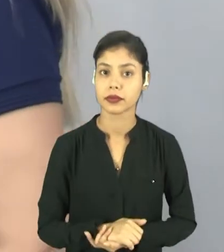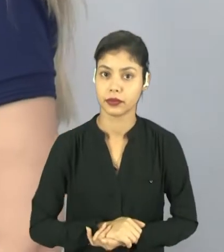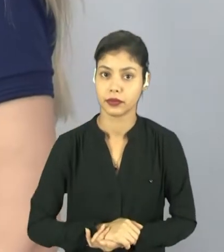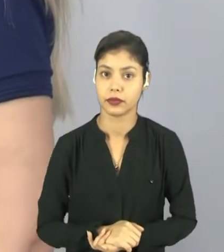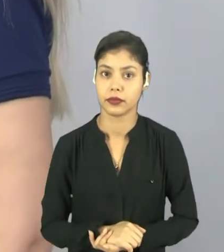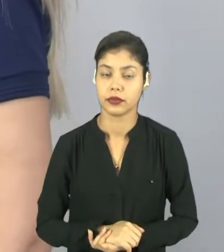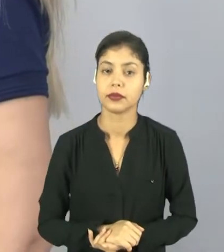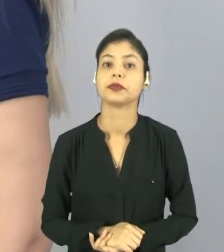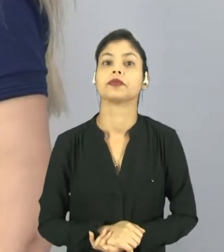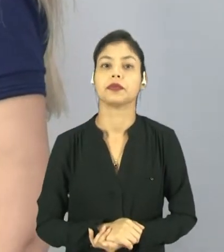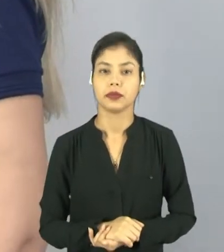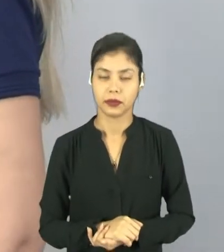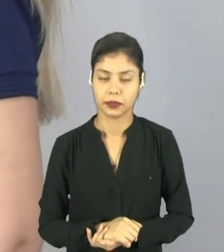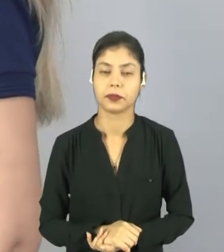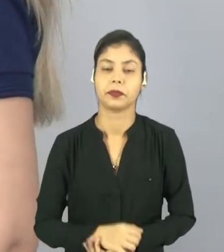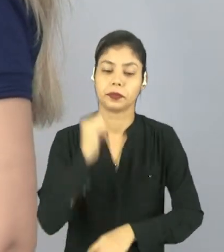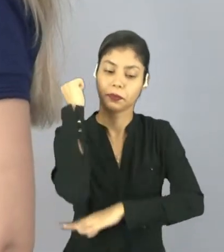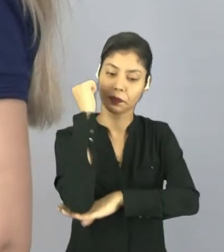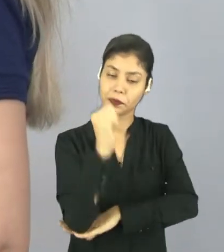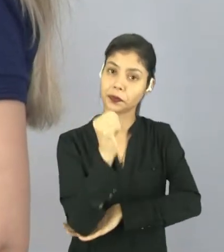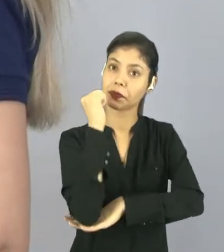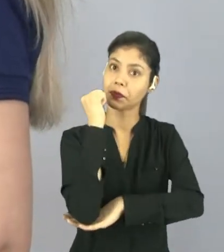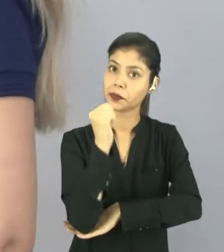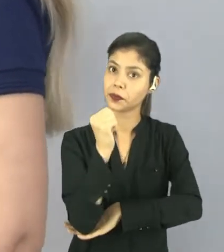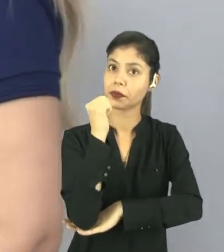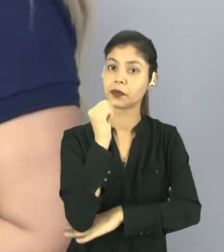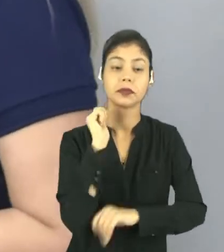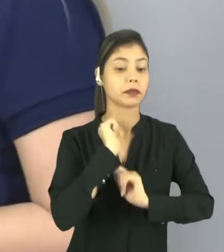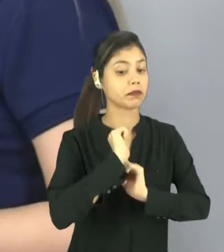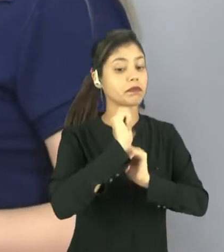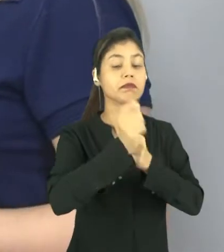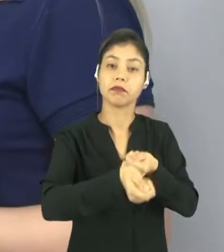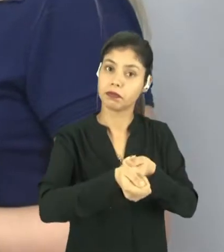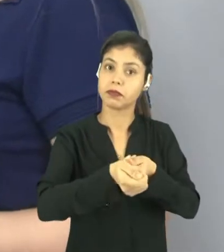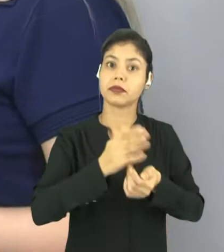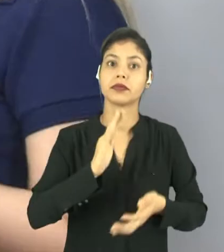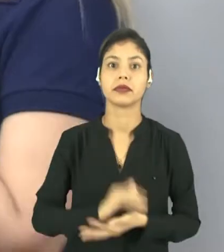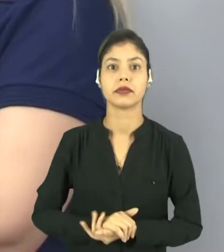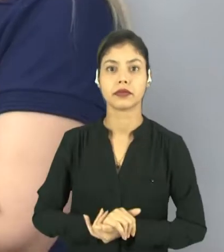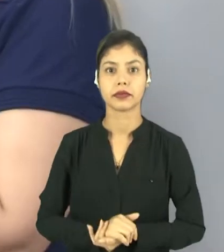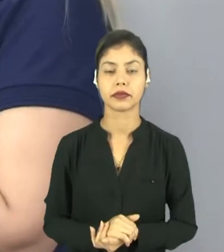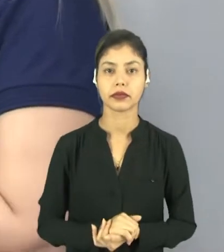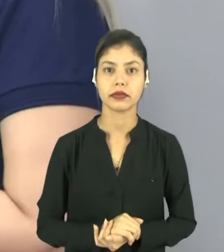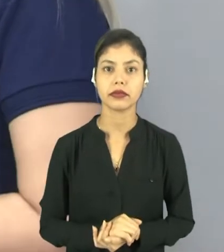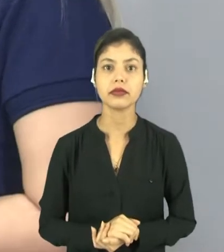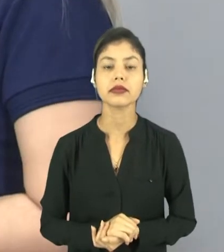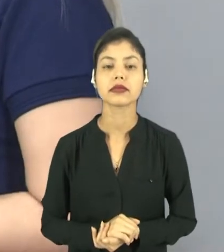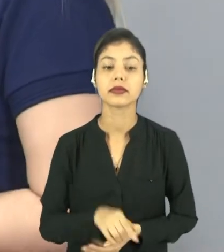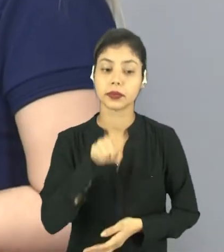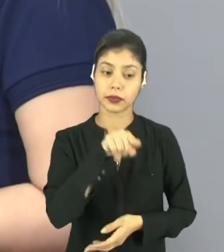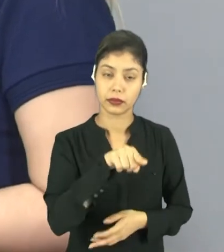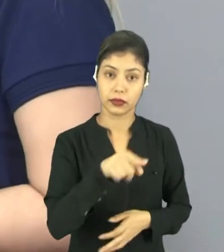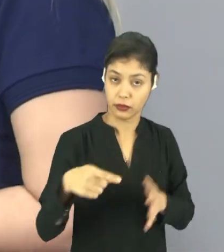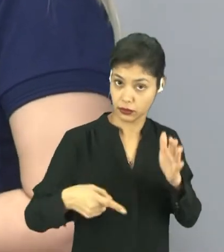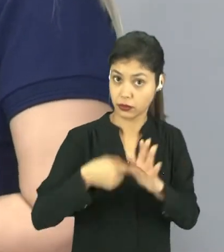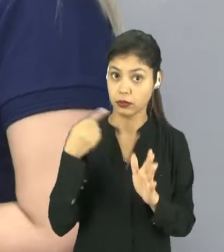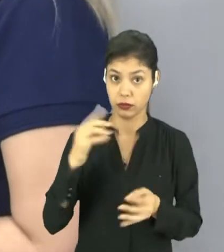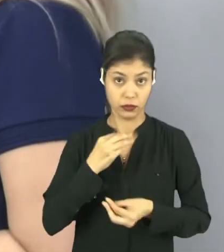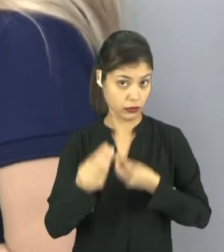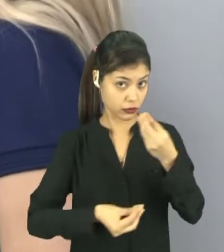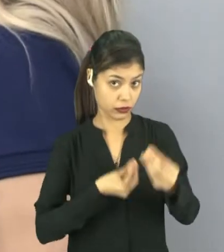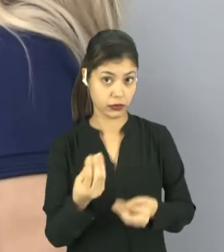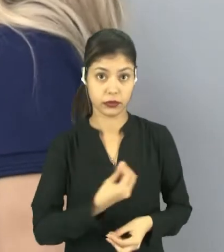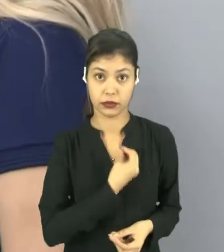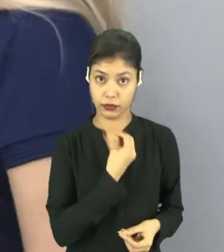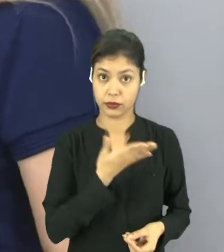De caça, da caça dos animais. Essa era um dos meios deles